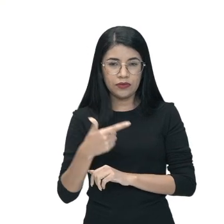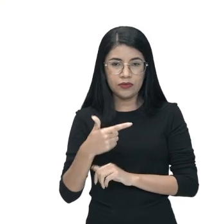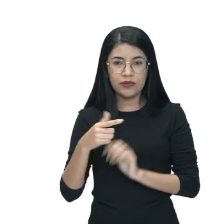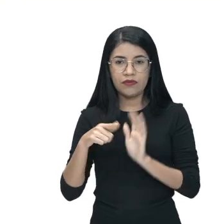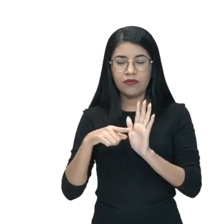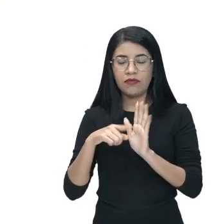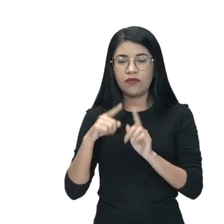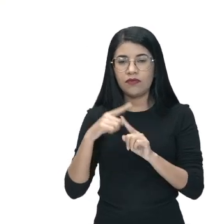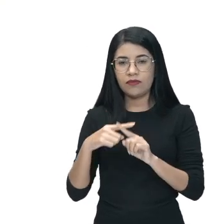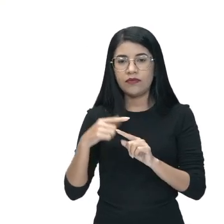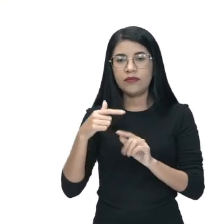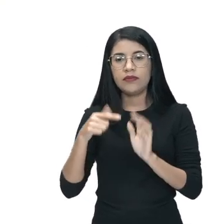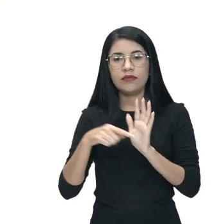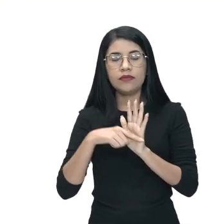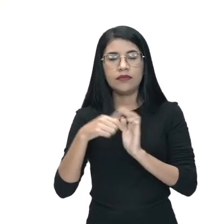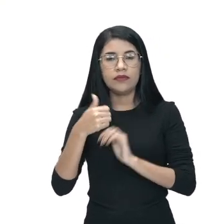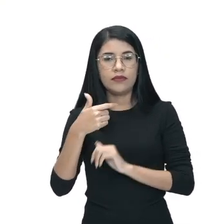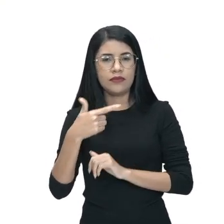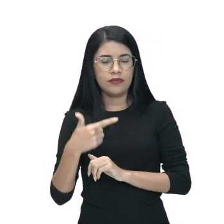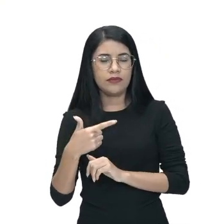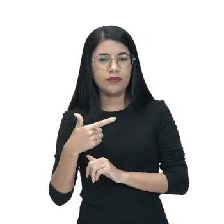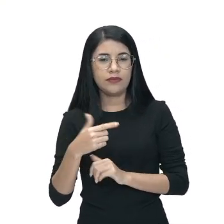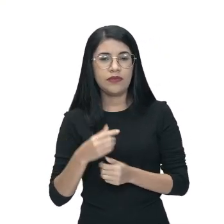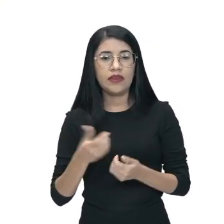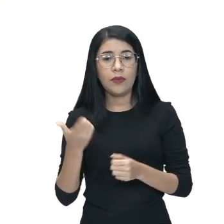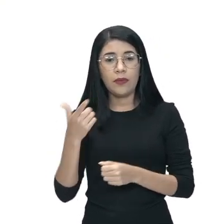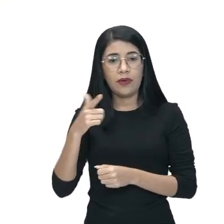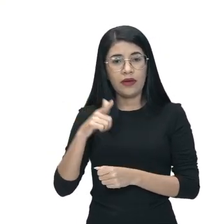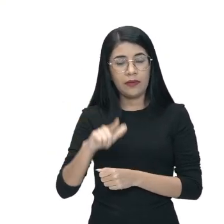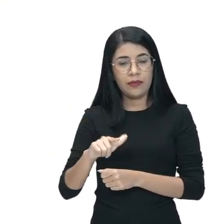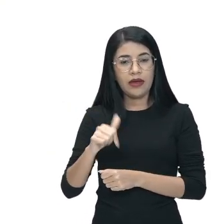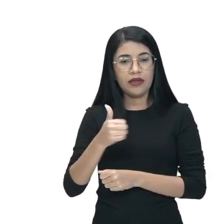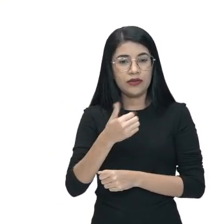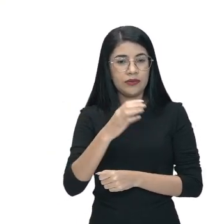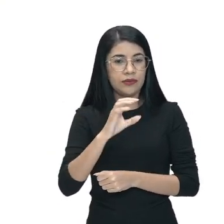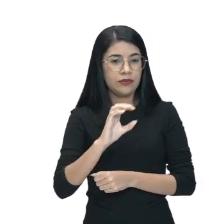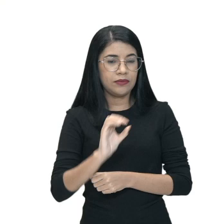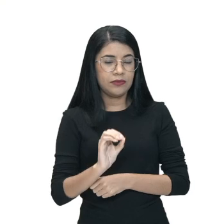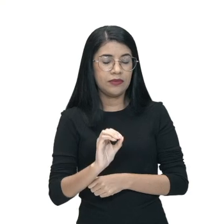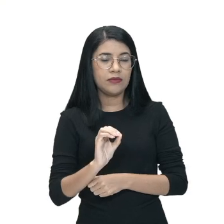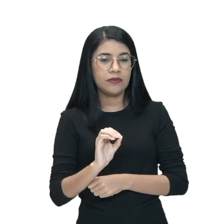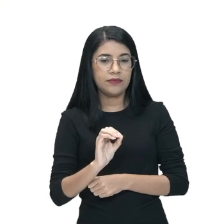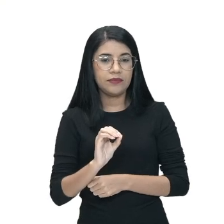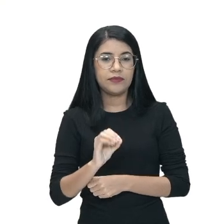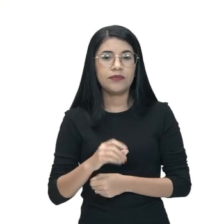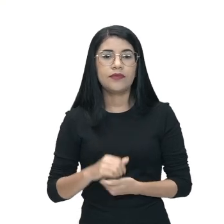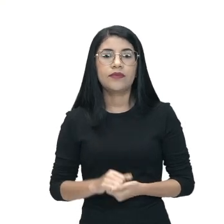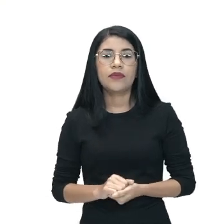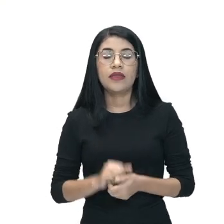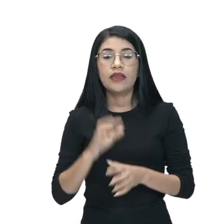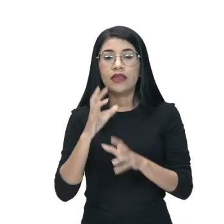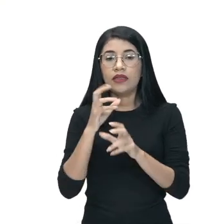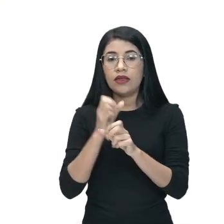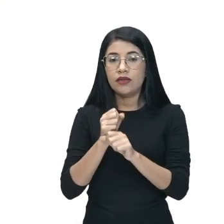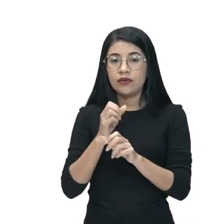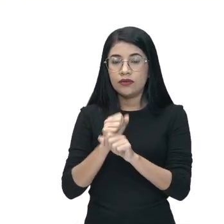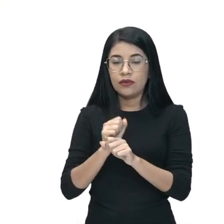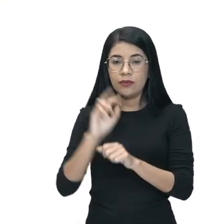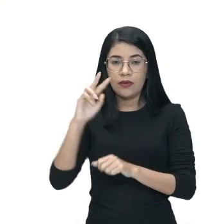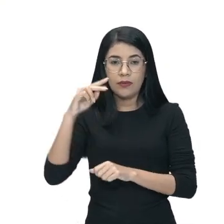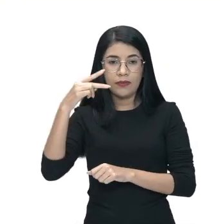12. Lembra? Então, eu repito a base, olha a regra, repete a base, soma os